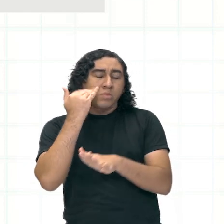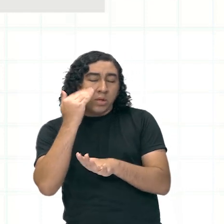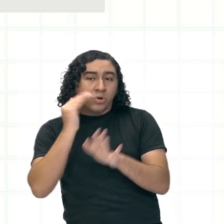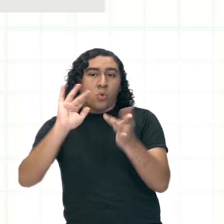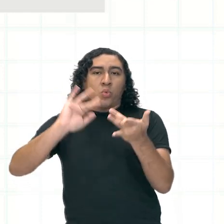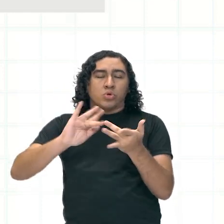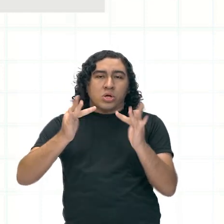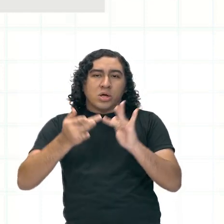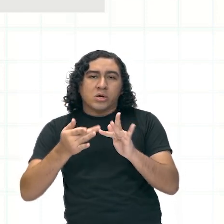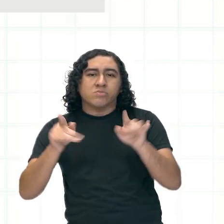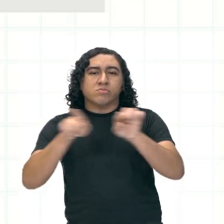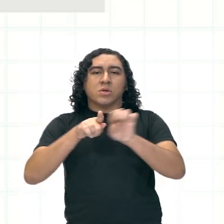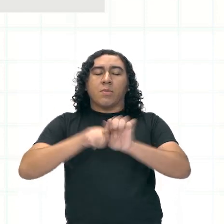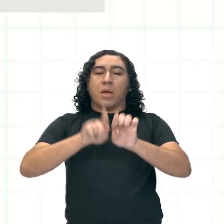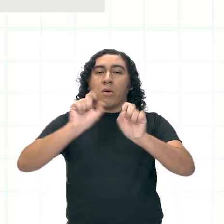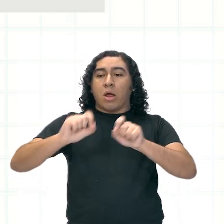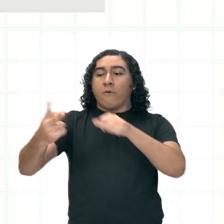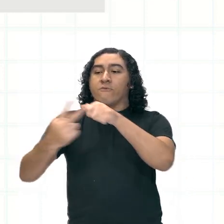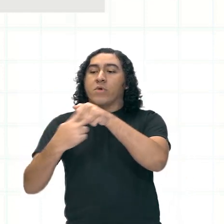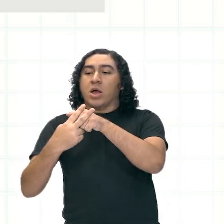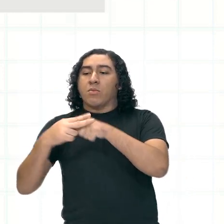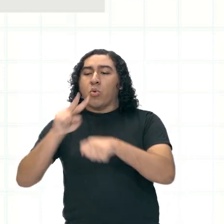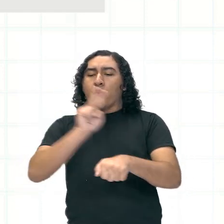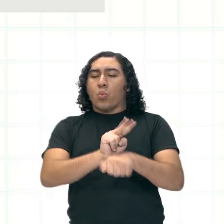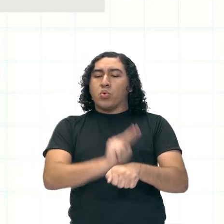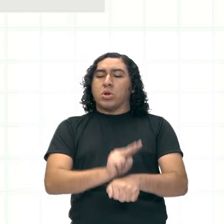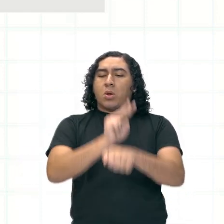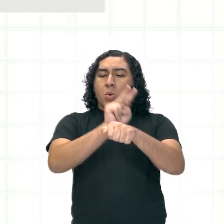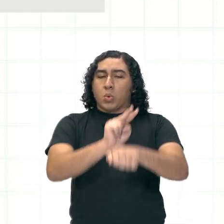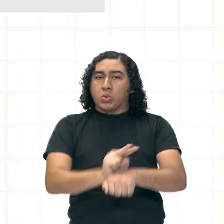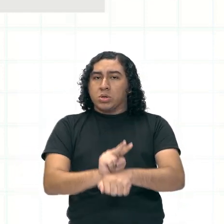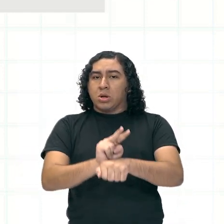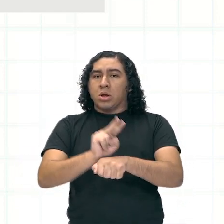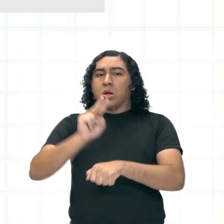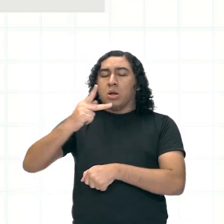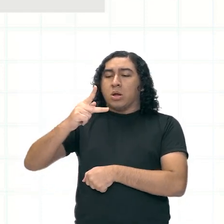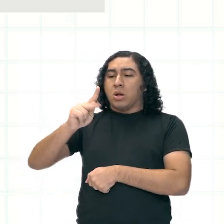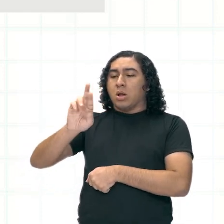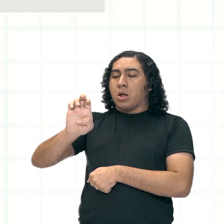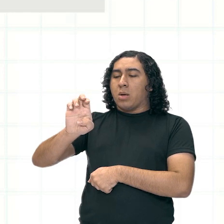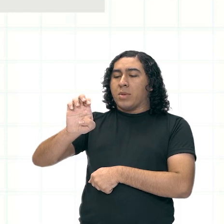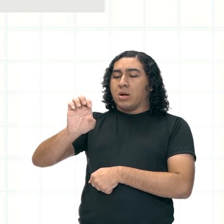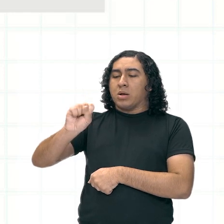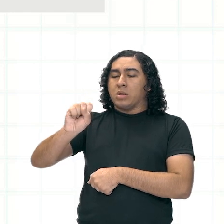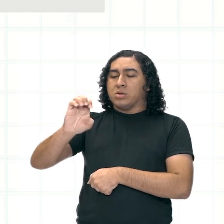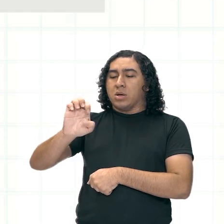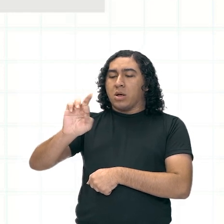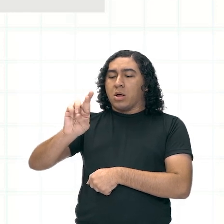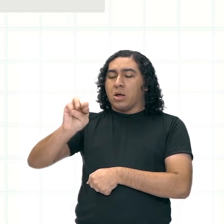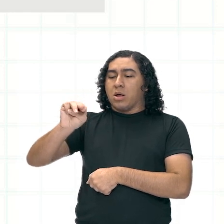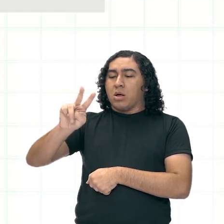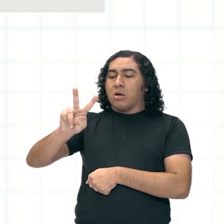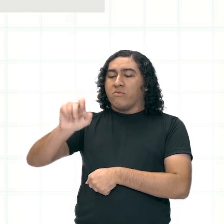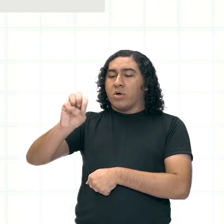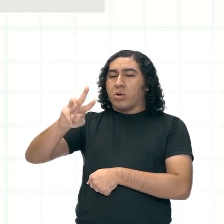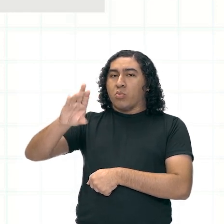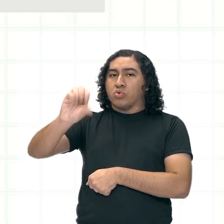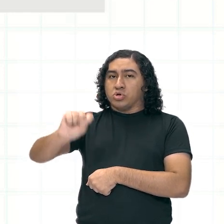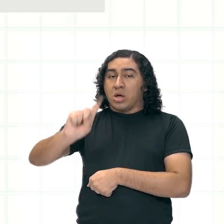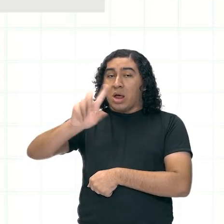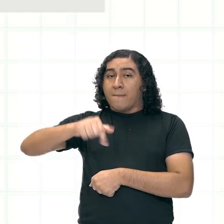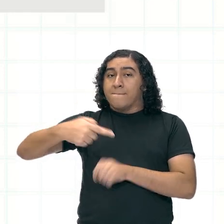pelo contexto, pela forma verbal, preservamos, certo? Primeira pessoa do